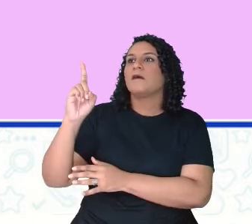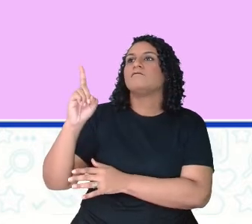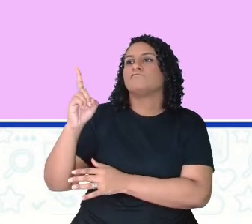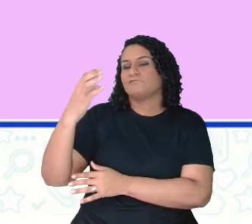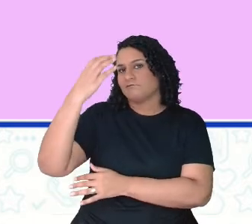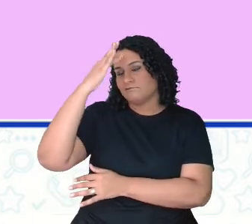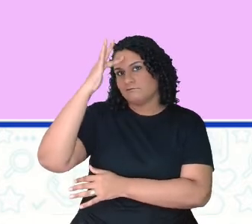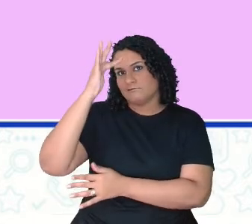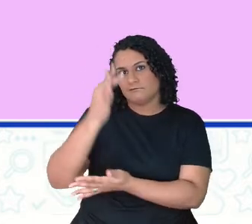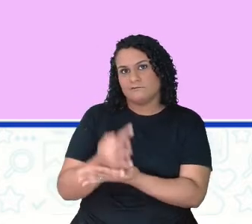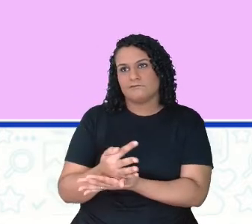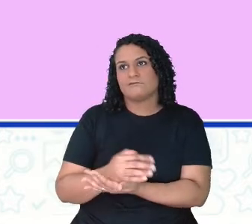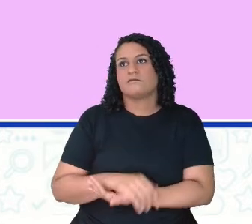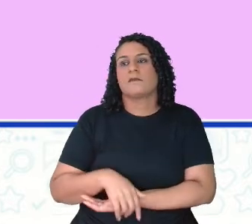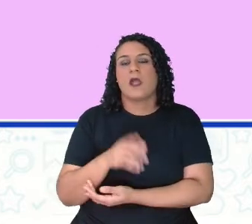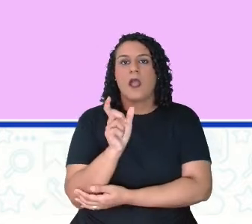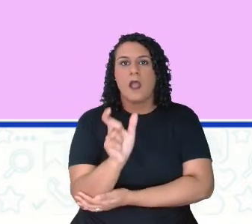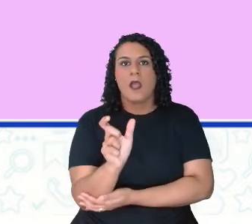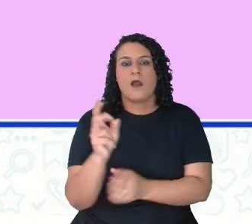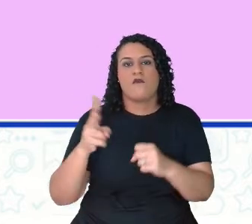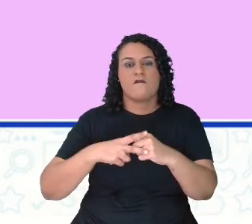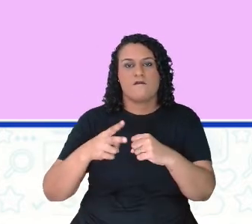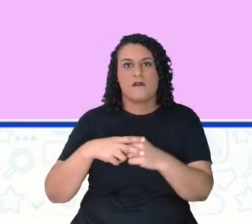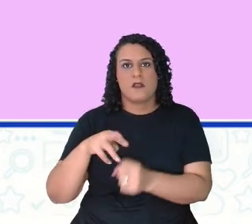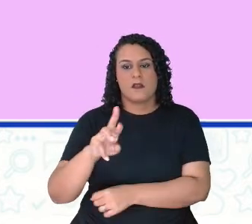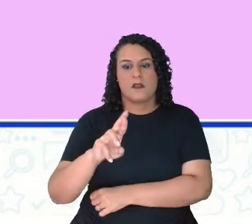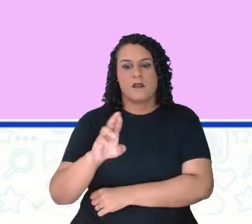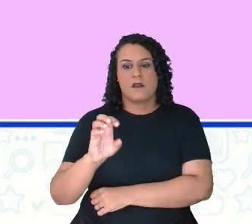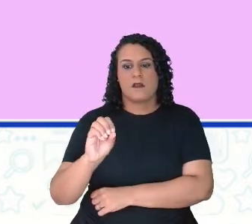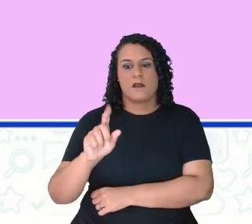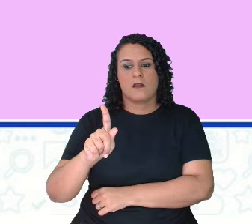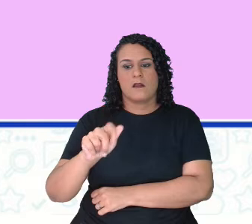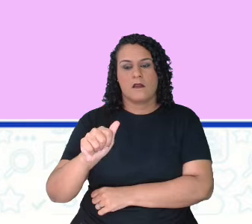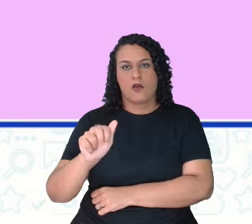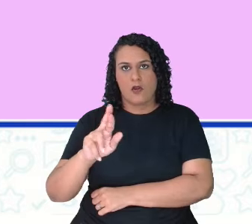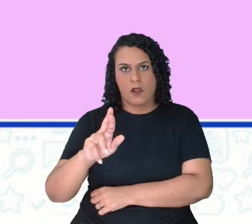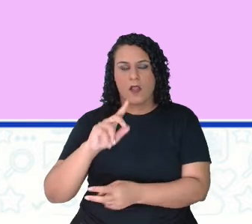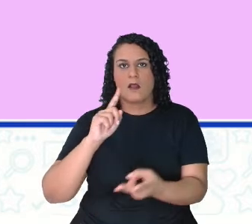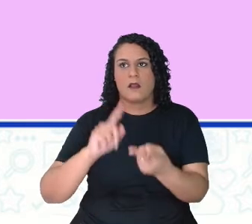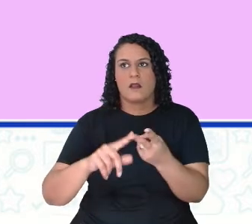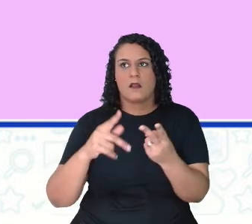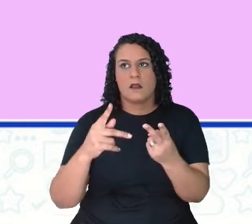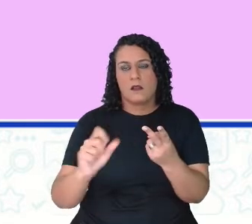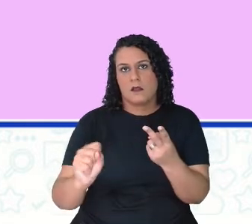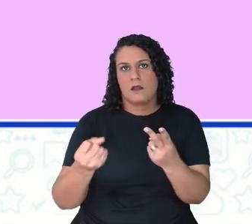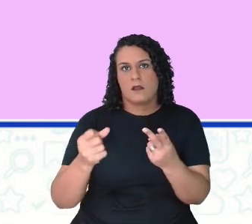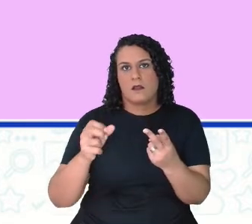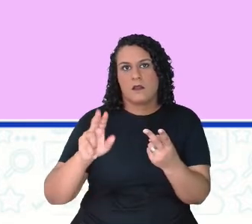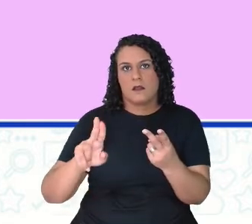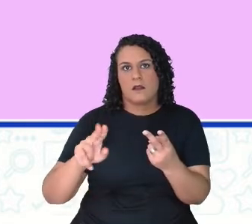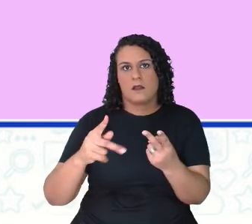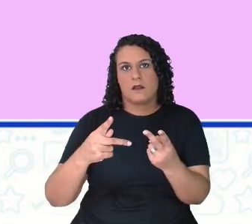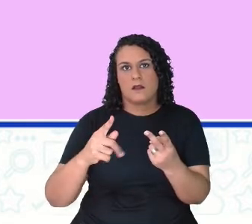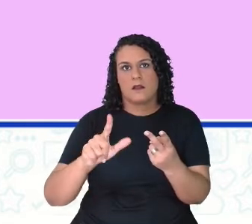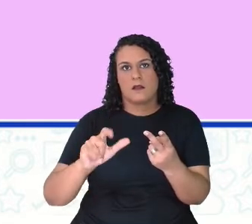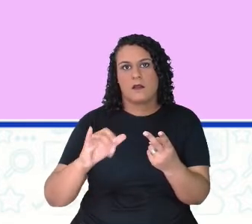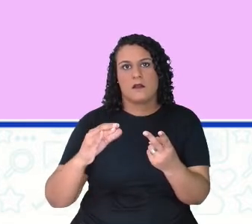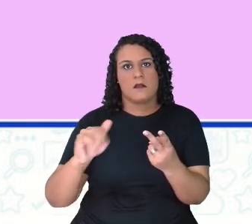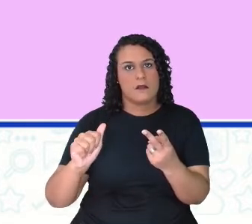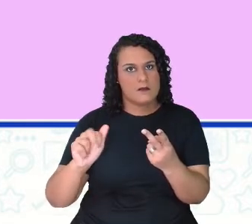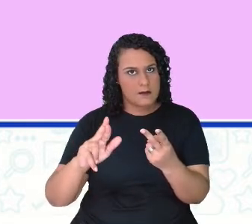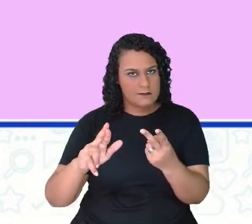aqui a palavra rogar, né? O verbo rogar e suplicar. Não é? Na classe gramatical aqui, não é? Nós temos o